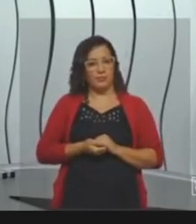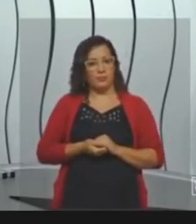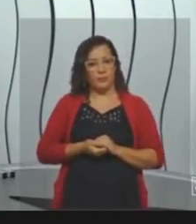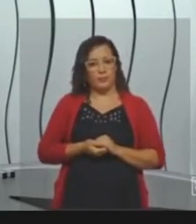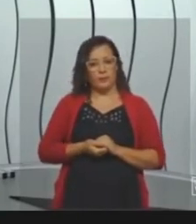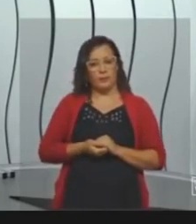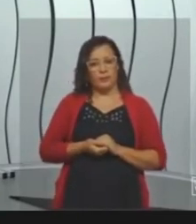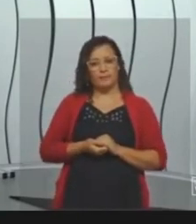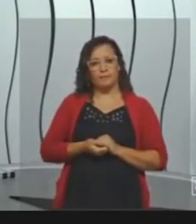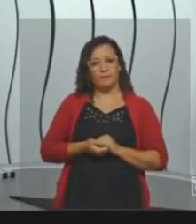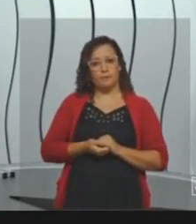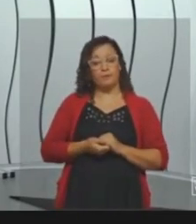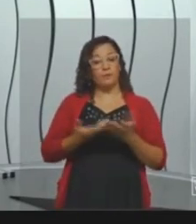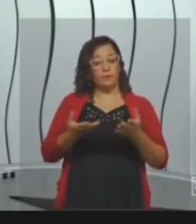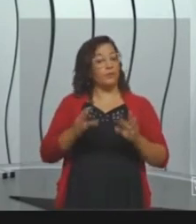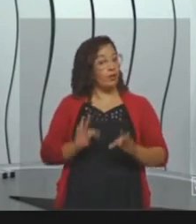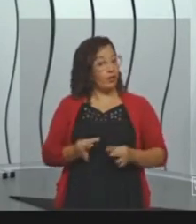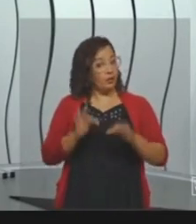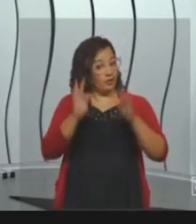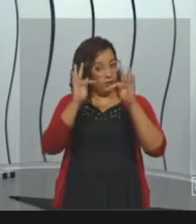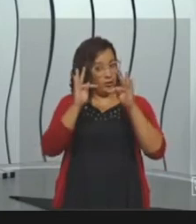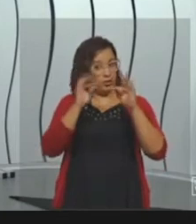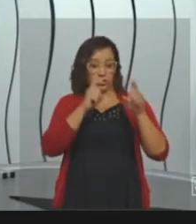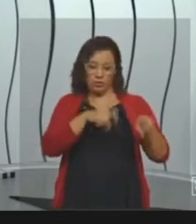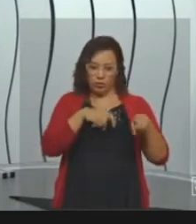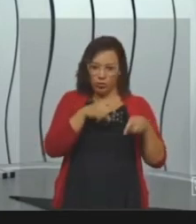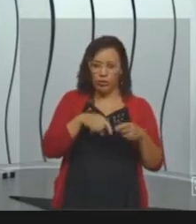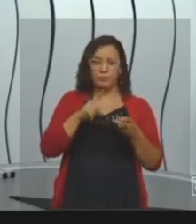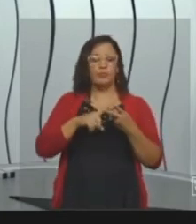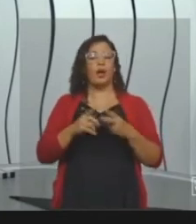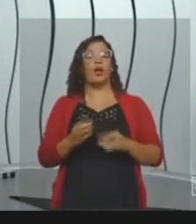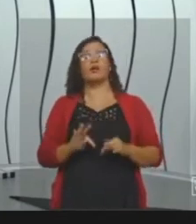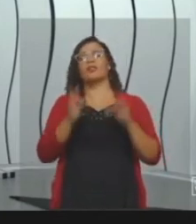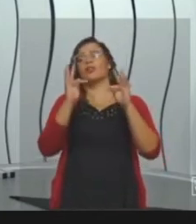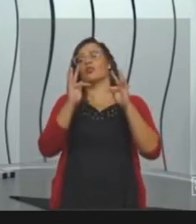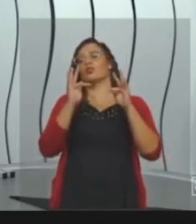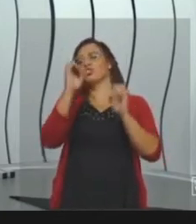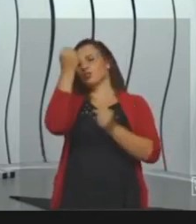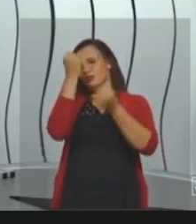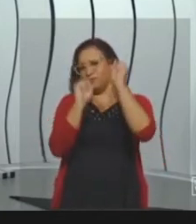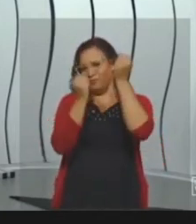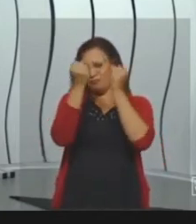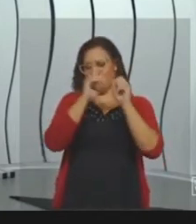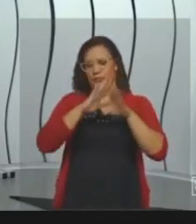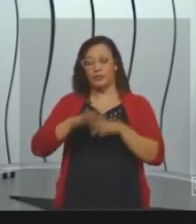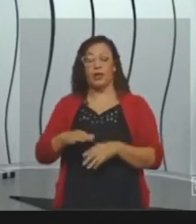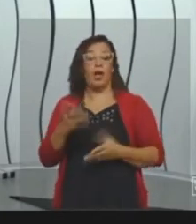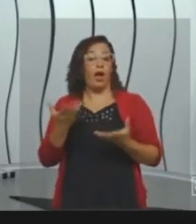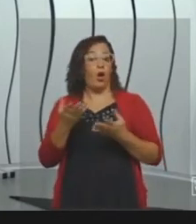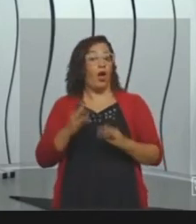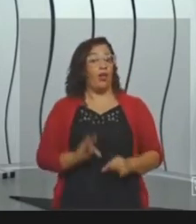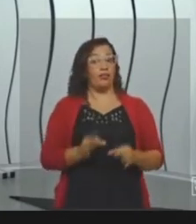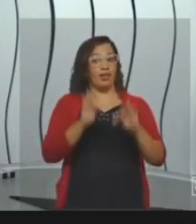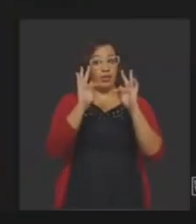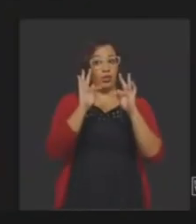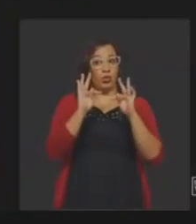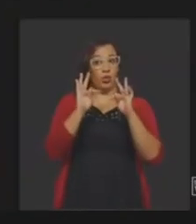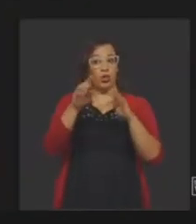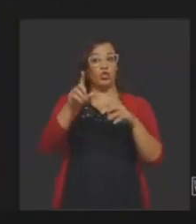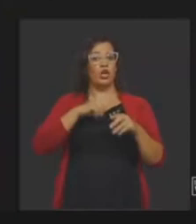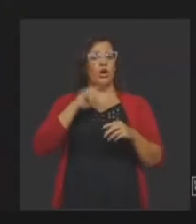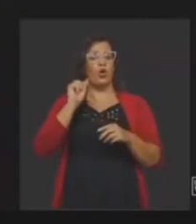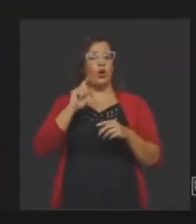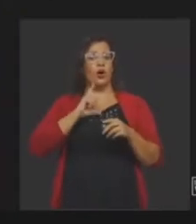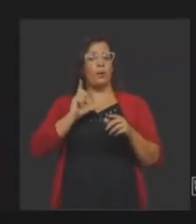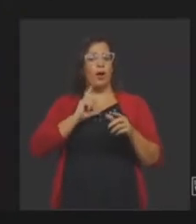Bom, falamos então de tecnologia e agricultura, tecnologia e indústria. Vamos falar da tecnologia e transporte. Obviamente que o transporte